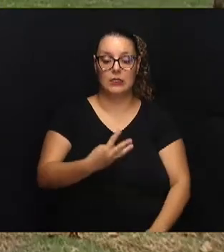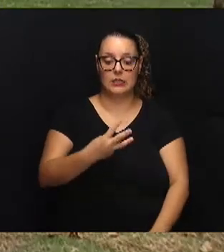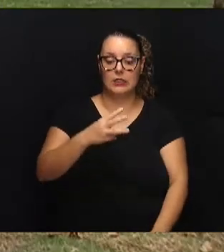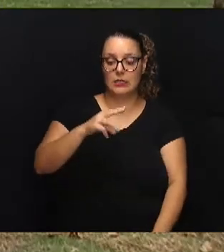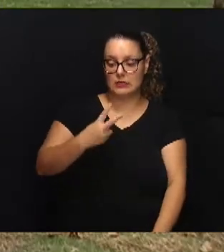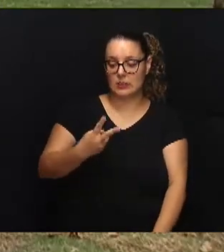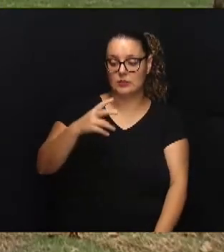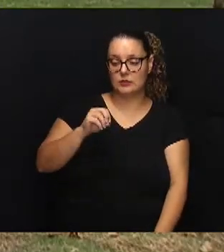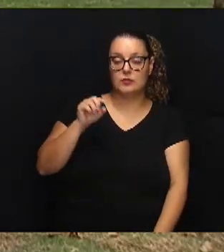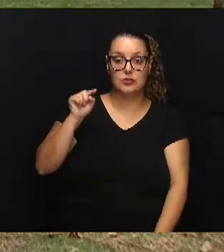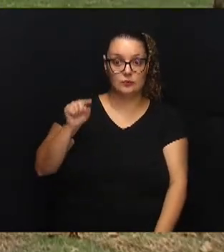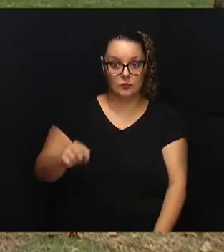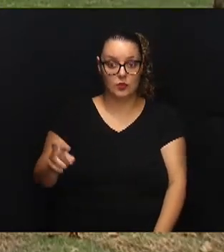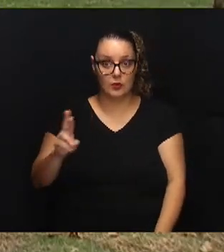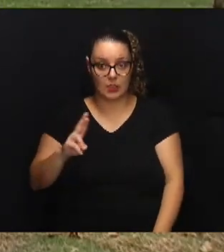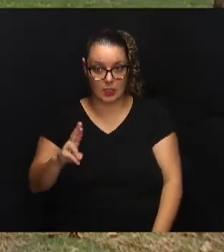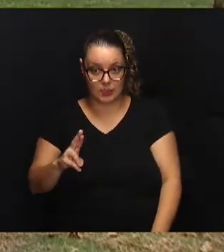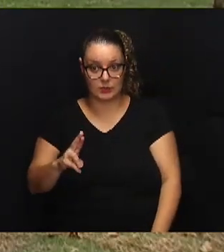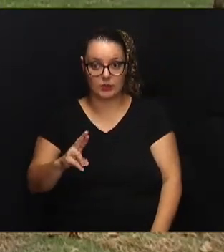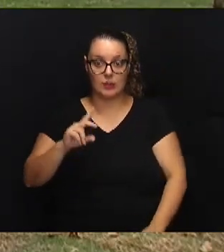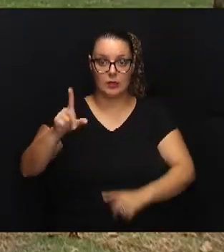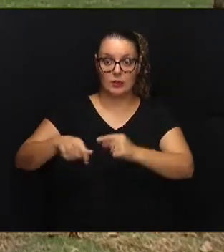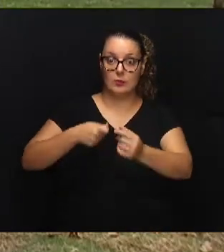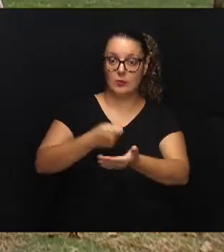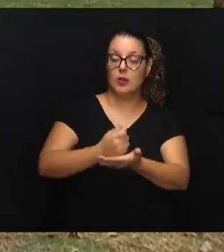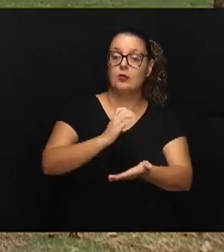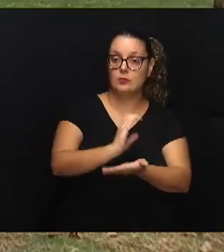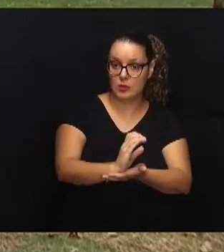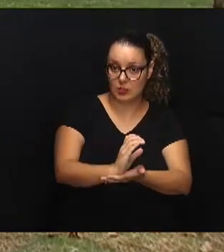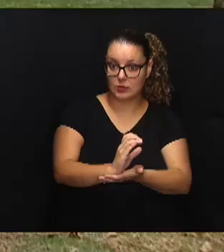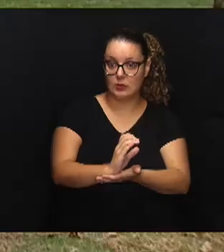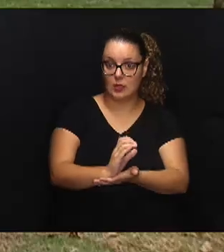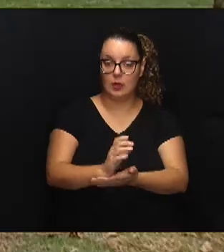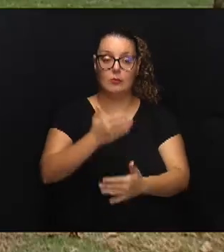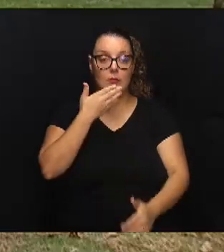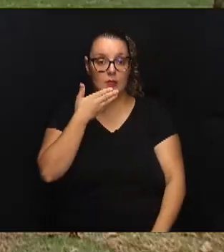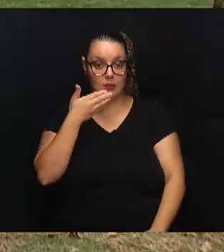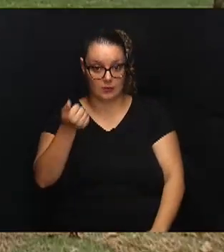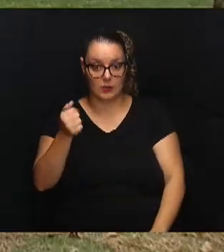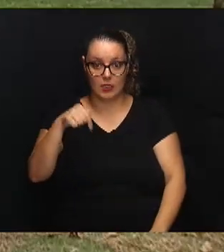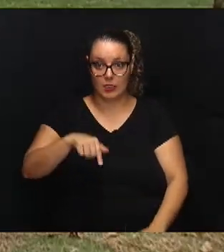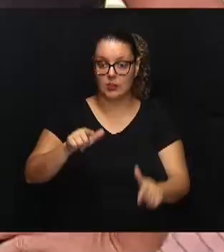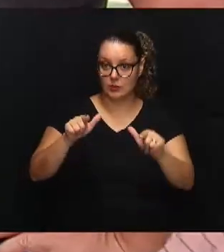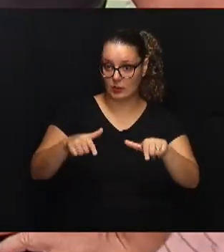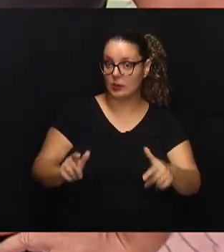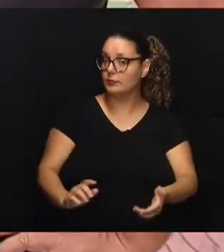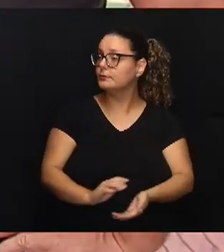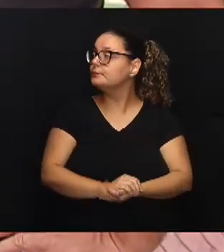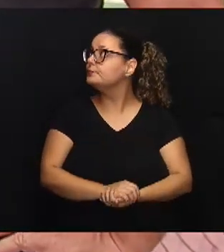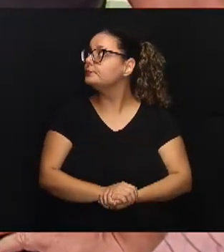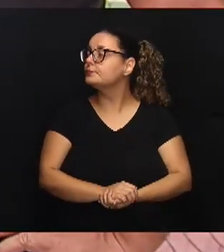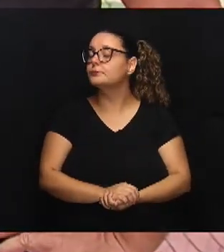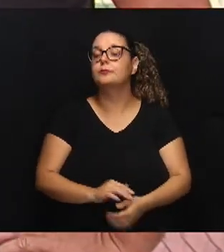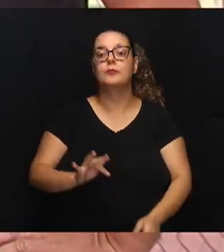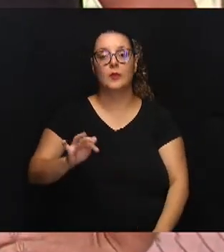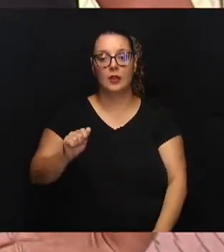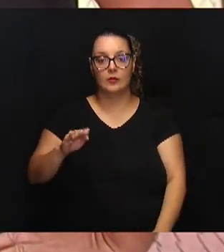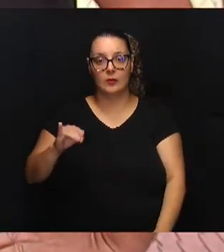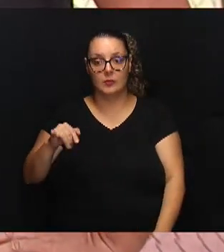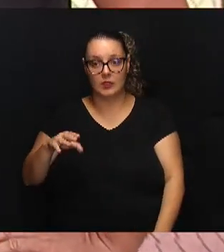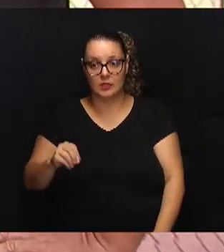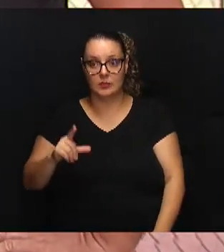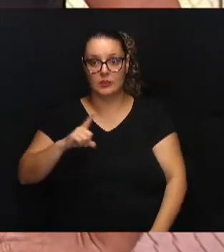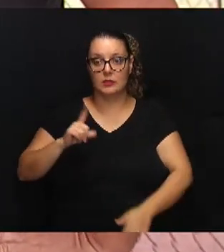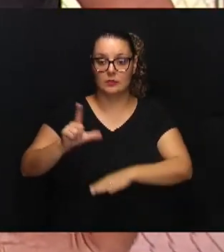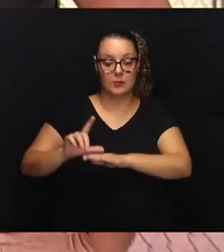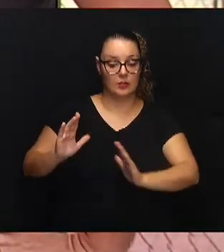320 mil por meio das emendas impositivas para as melhorias aqui do local. Fabiano, que tem um comércio em